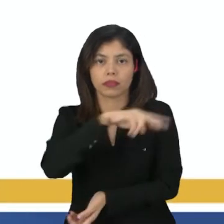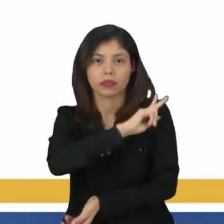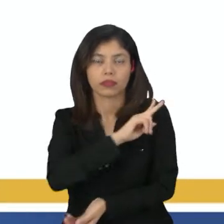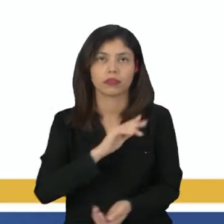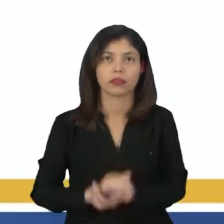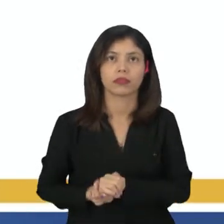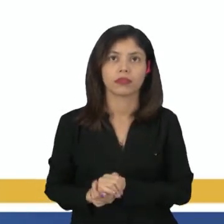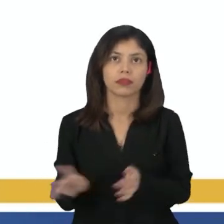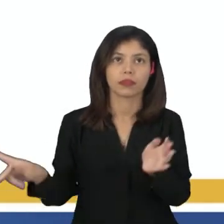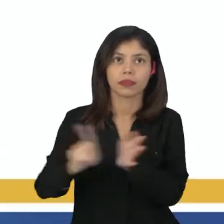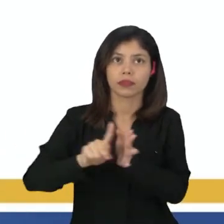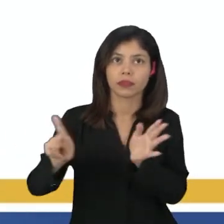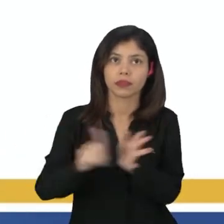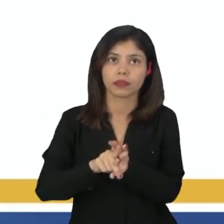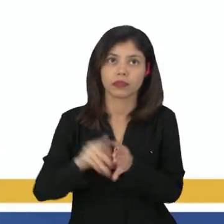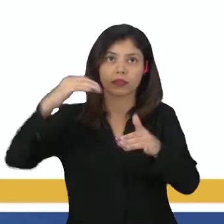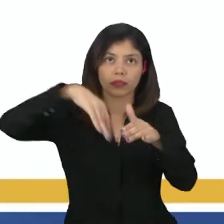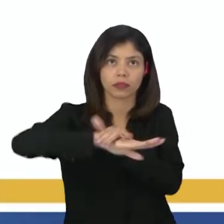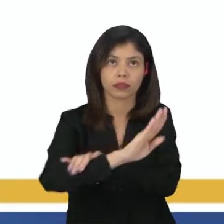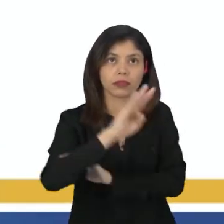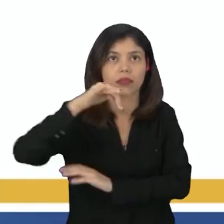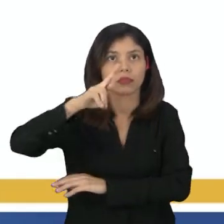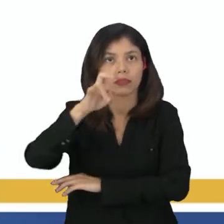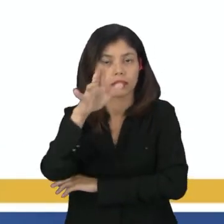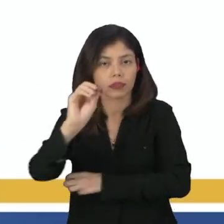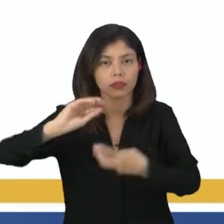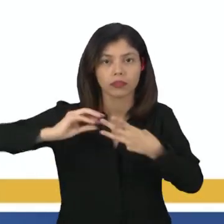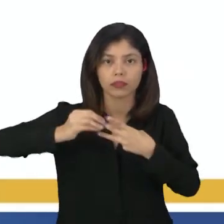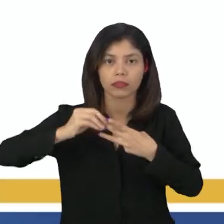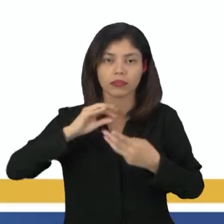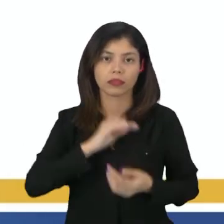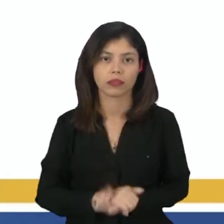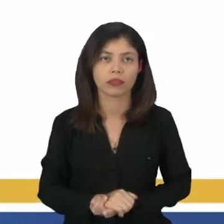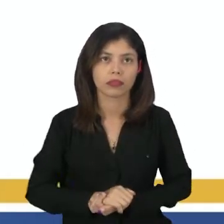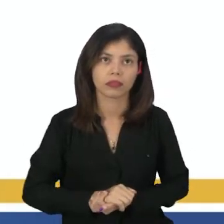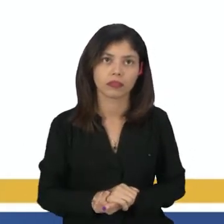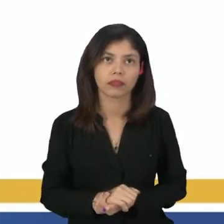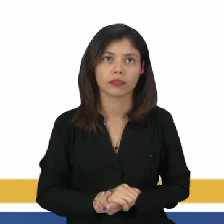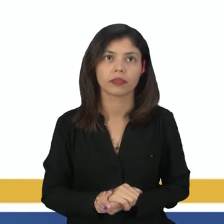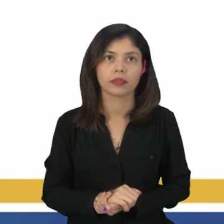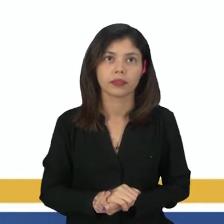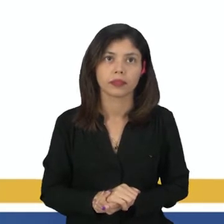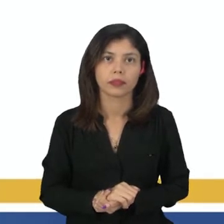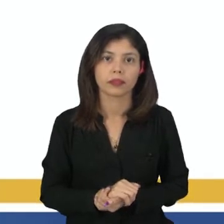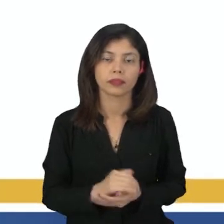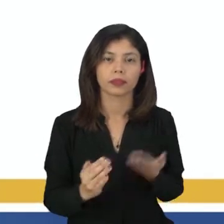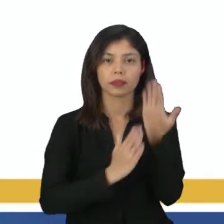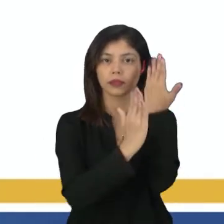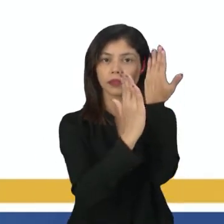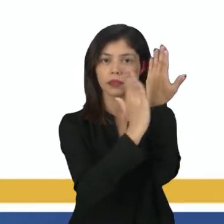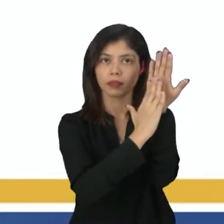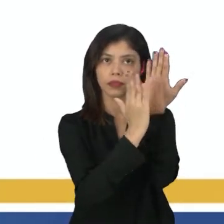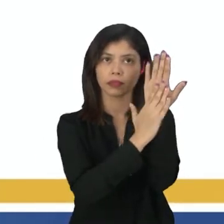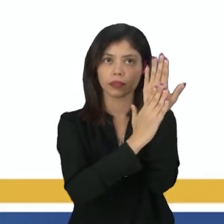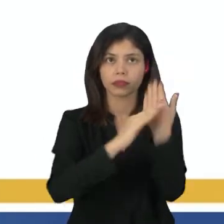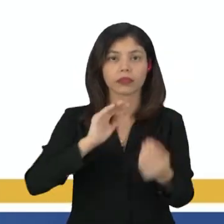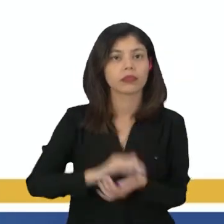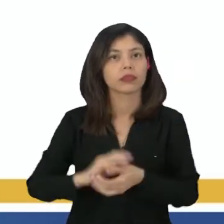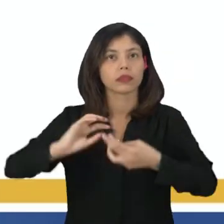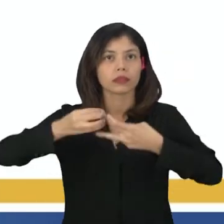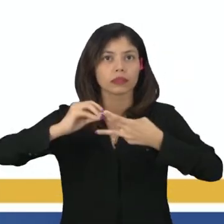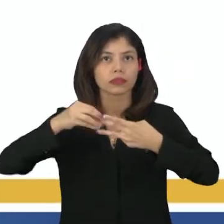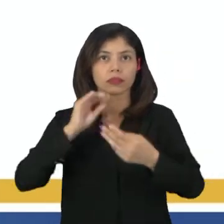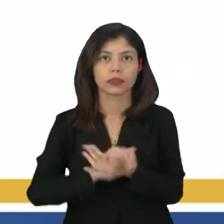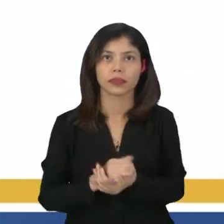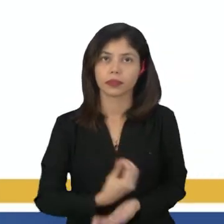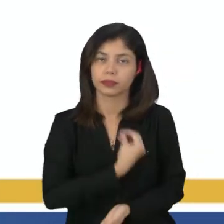cloroplasto ele é responsável exclusivamente pelo armazenamento de nutrientes na célula. Na letra C, nós temos que a parede celular